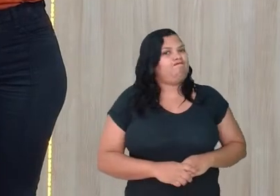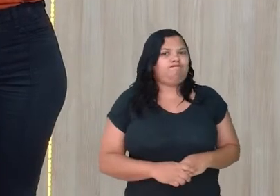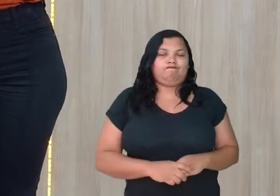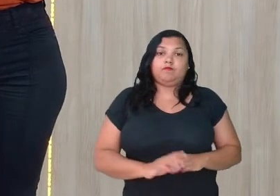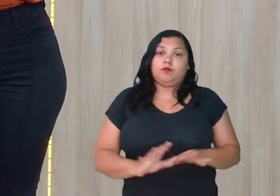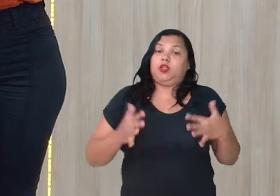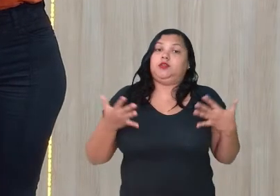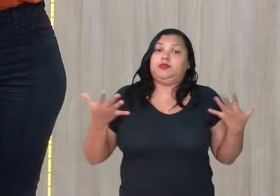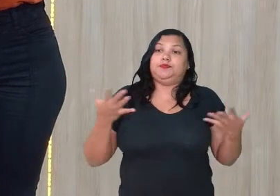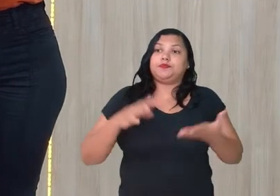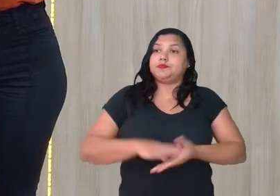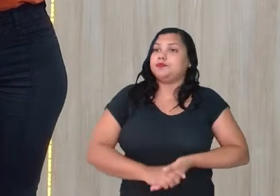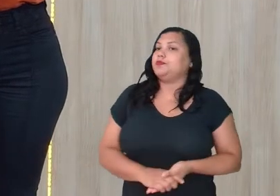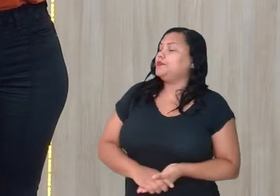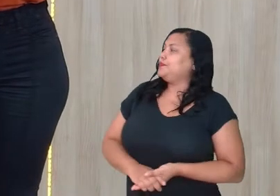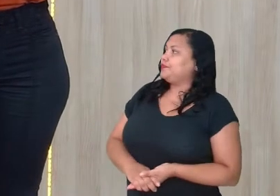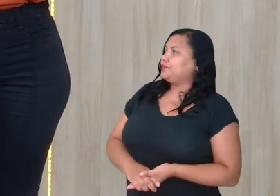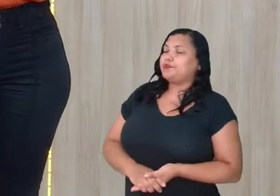Então,